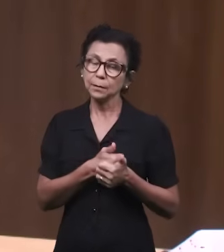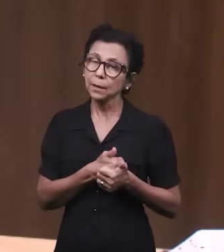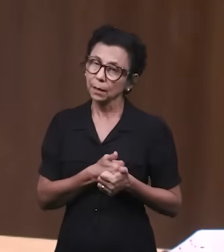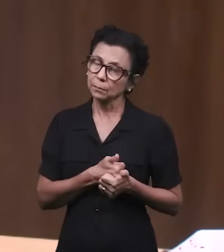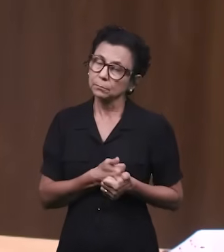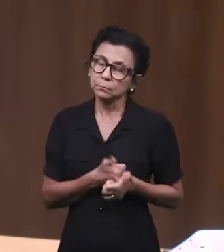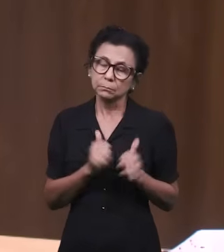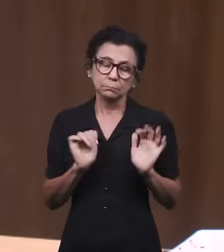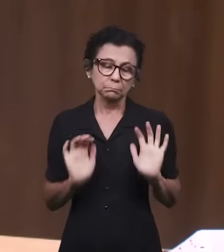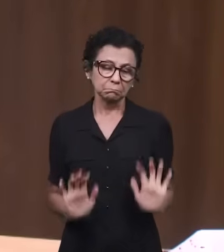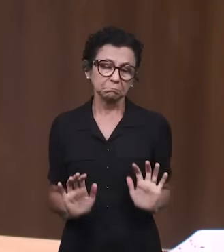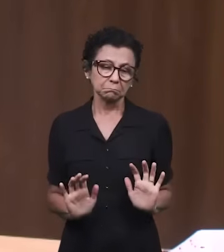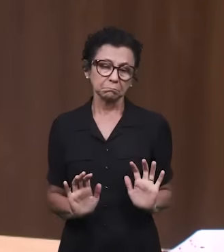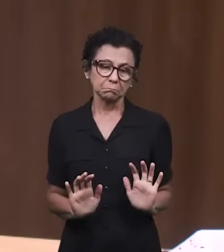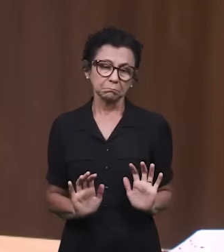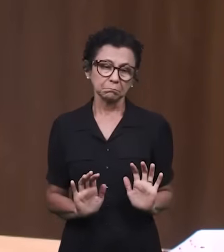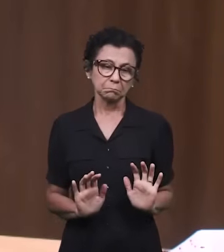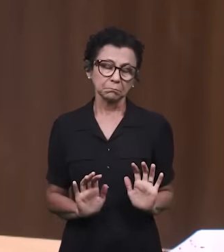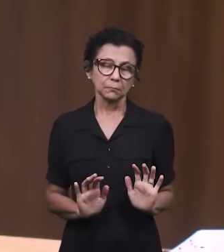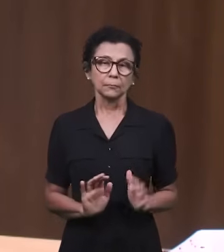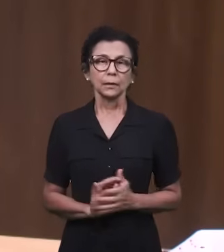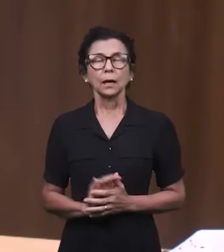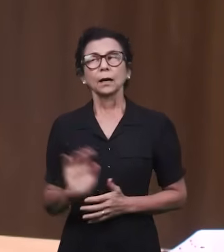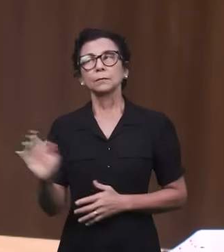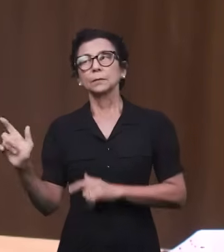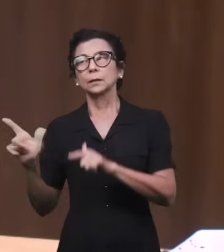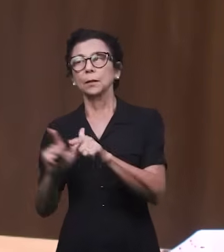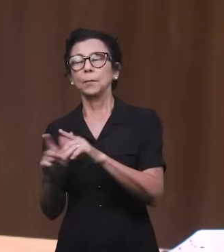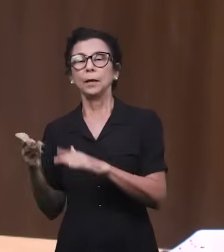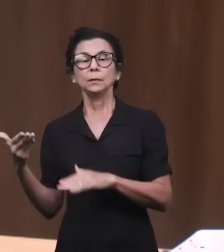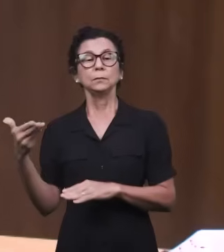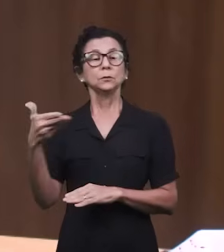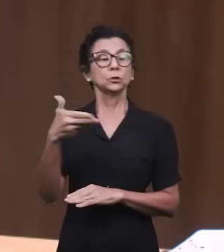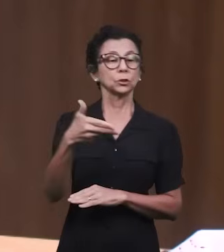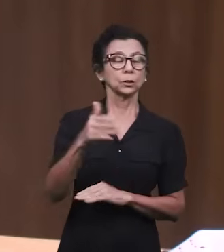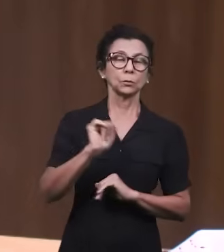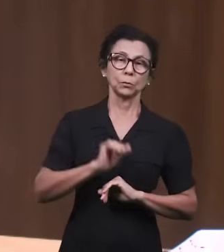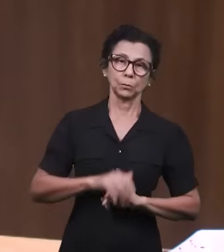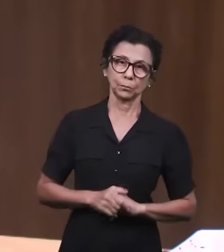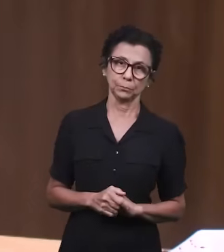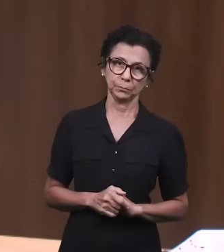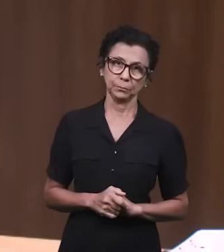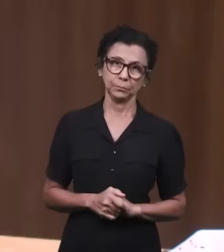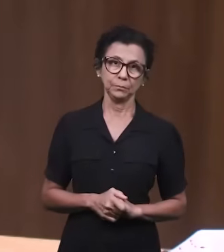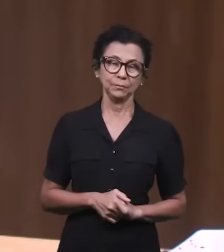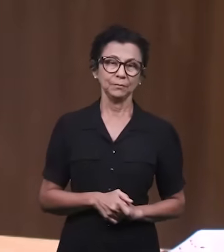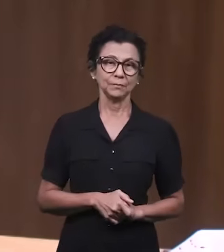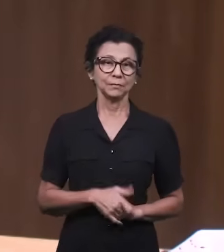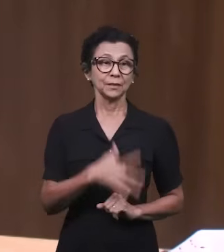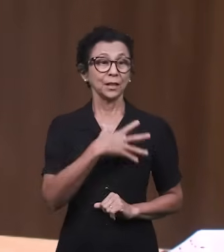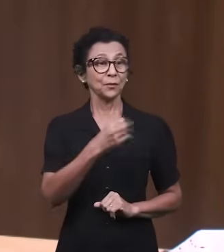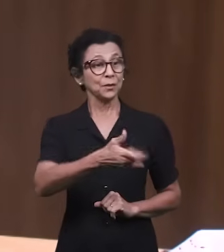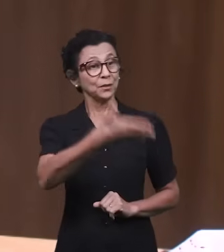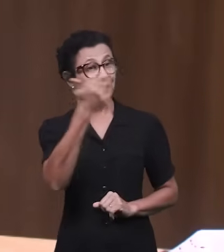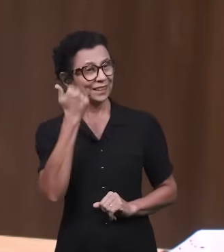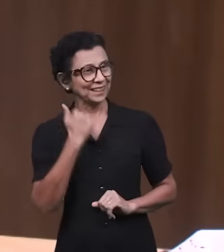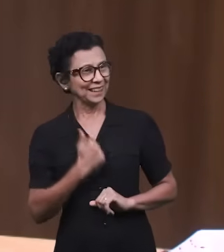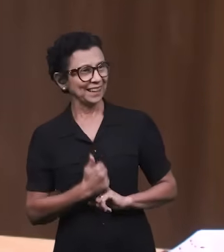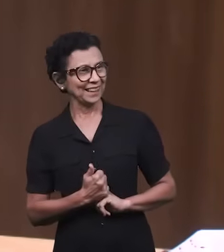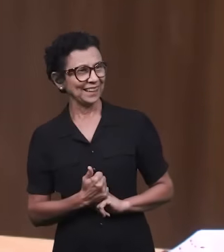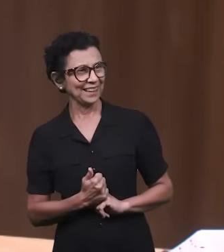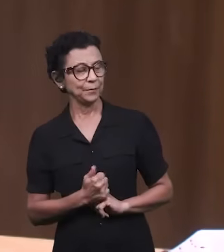como for. Chegou de um trabalho, vamos para exemplos práticos. Chame o seu filho. Filhos